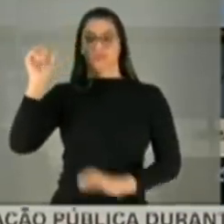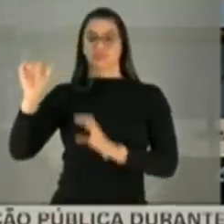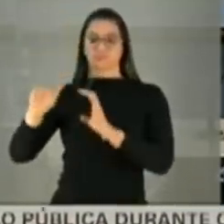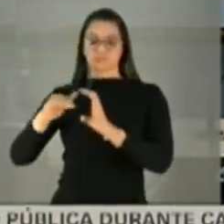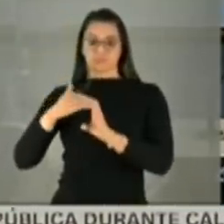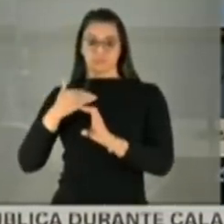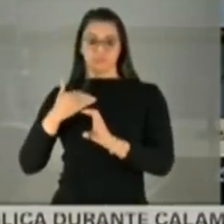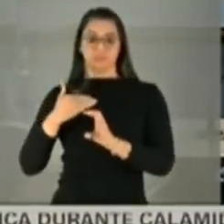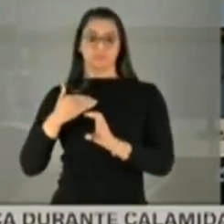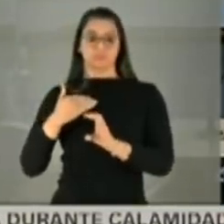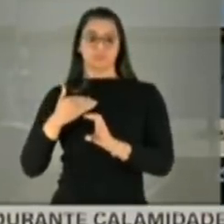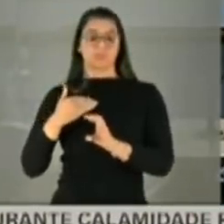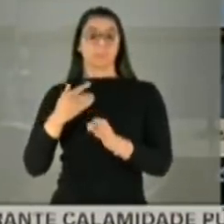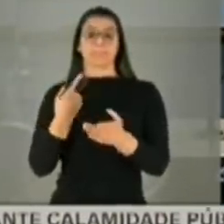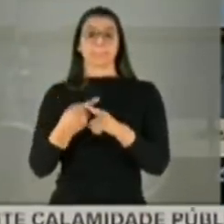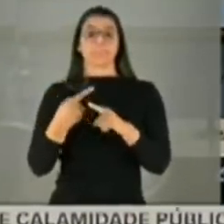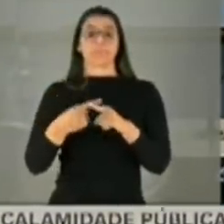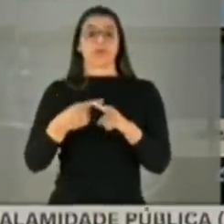uma vez que o estado do Amazonas não comprou nenhum.